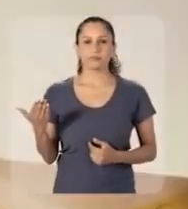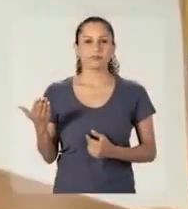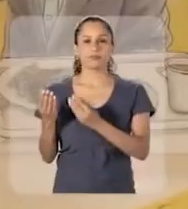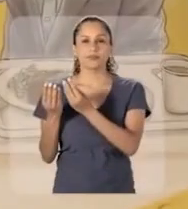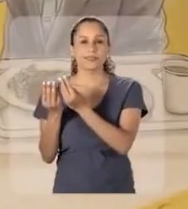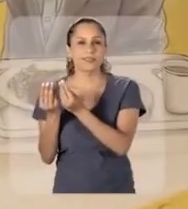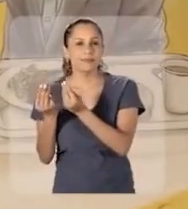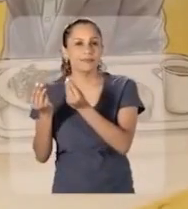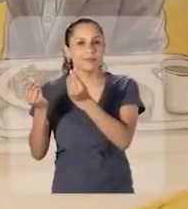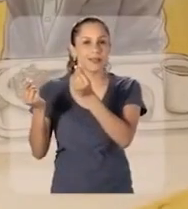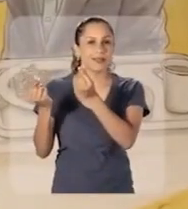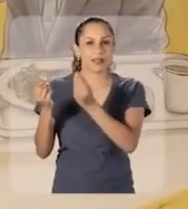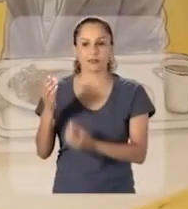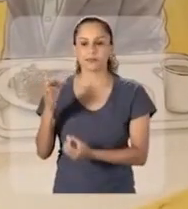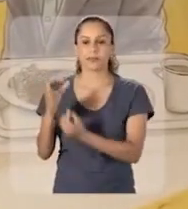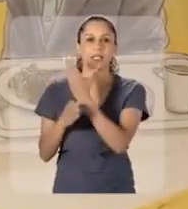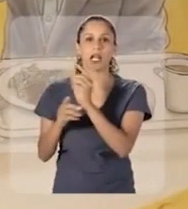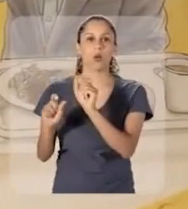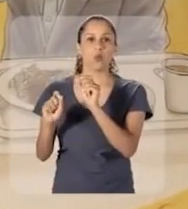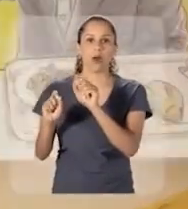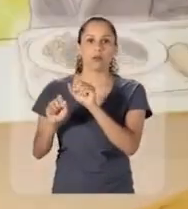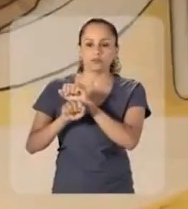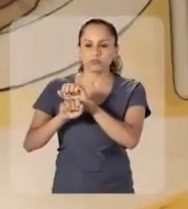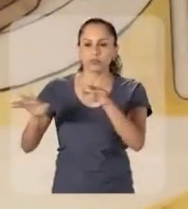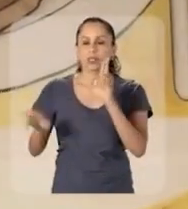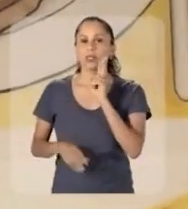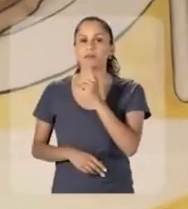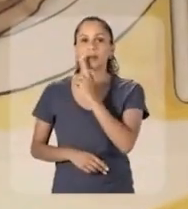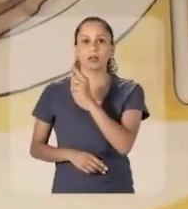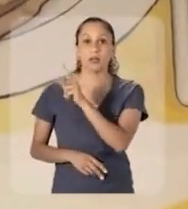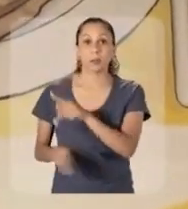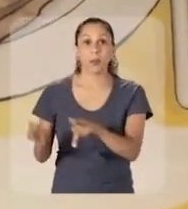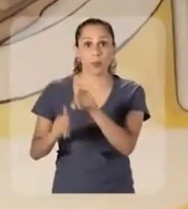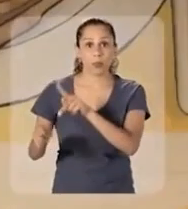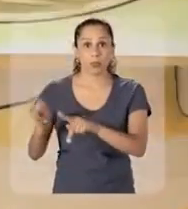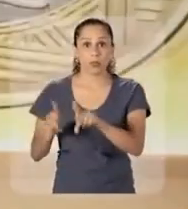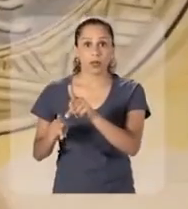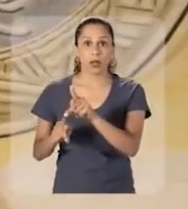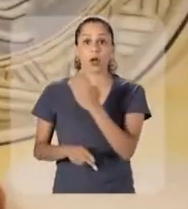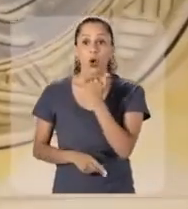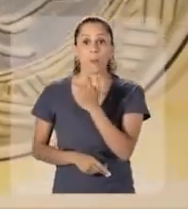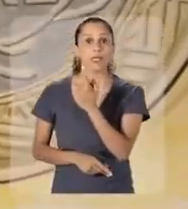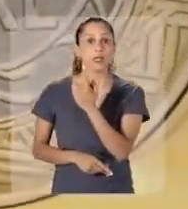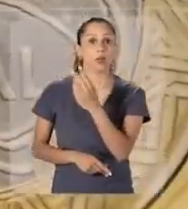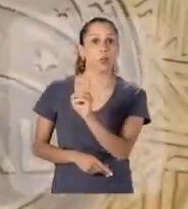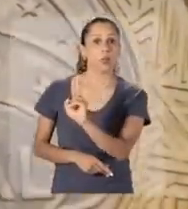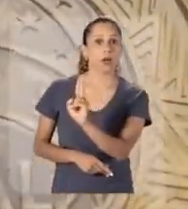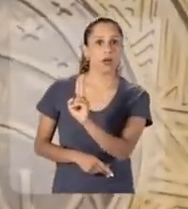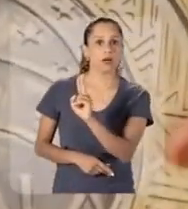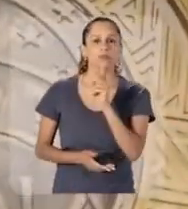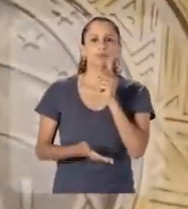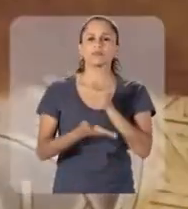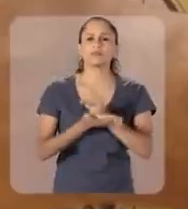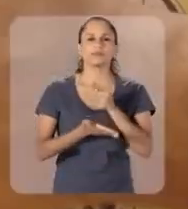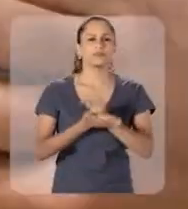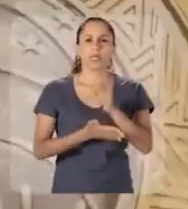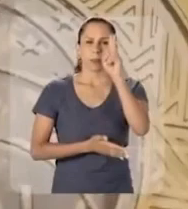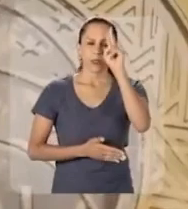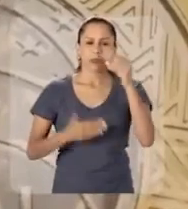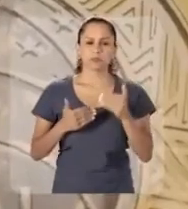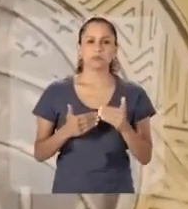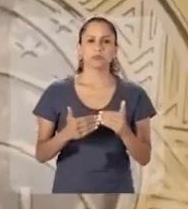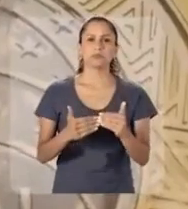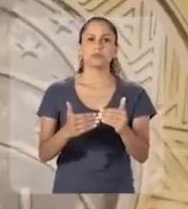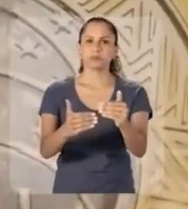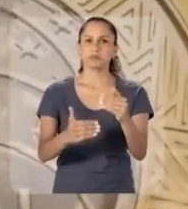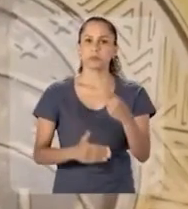por outra sensibilidade para criar uma rede de restaurantes populares com refeições a um real essa sempre foi a história do